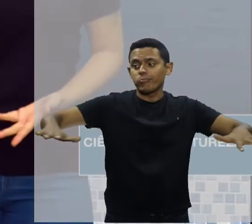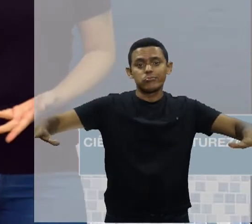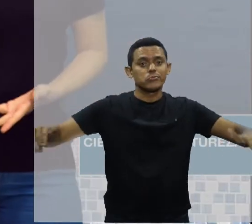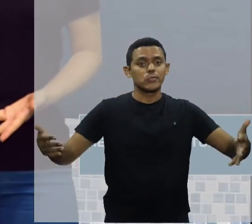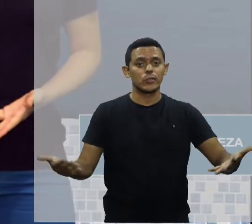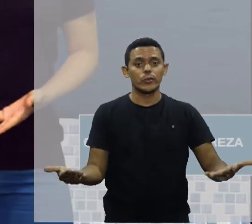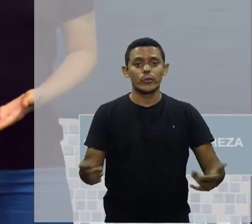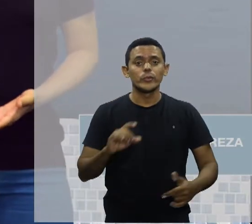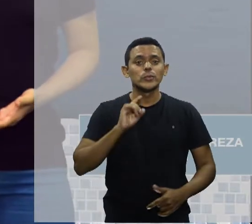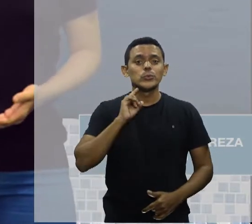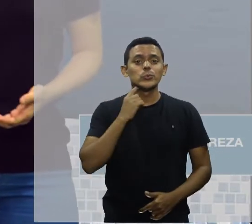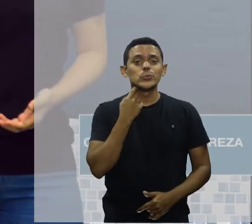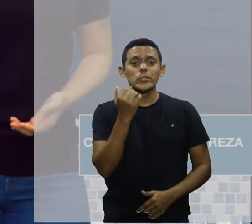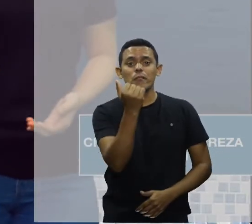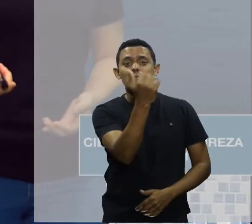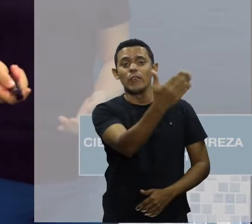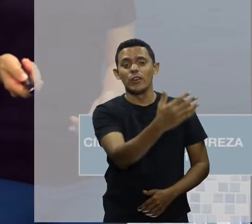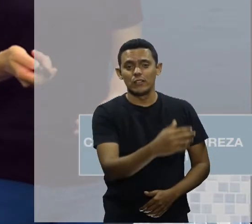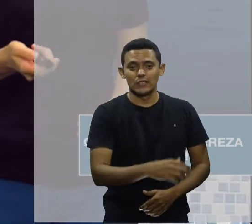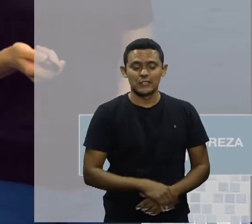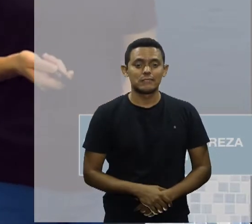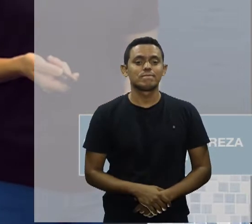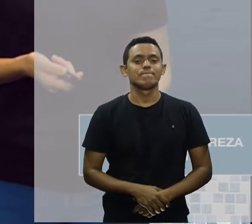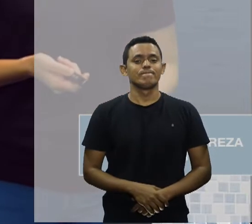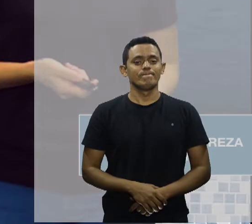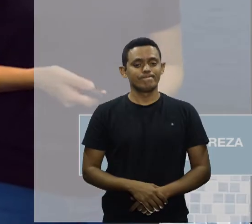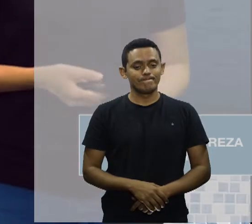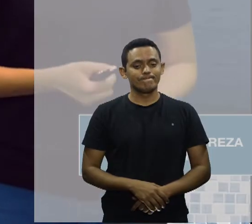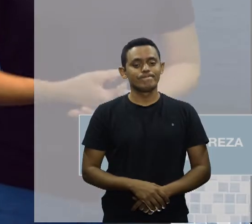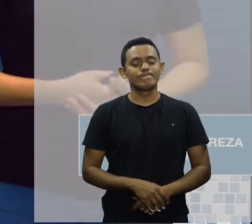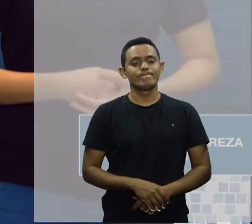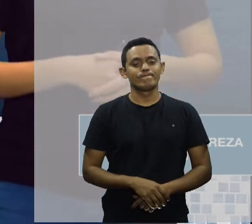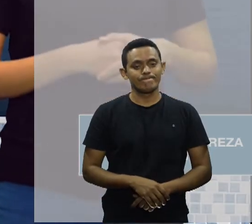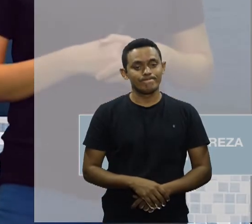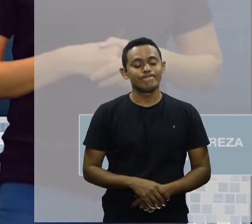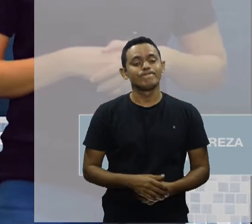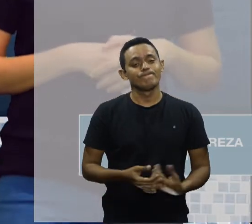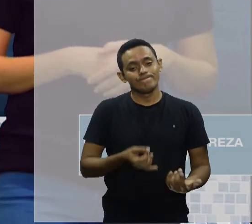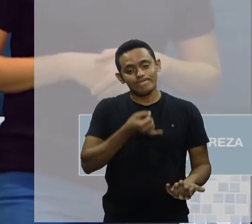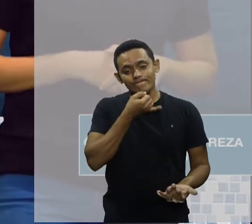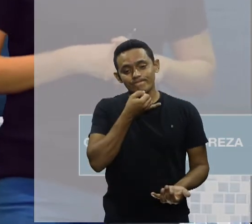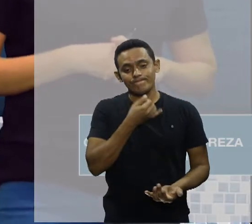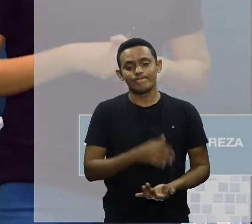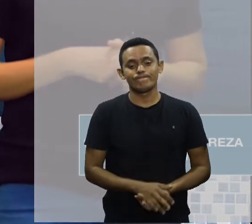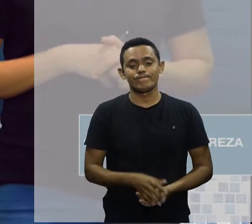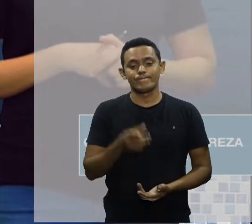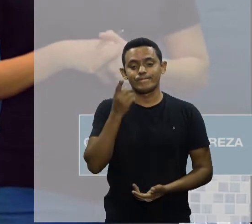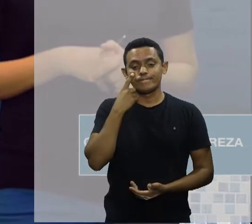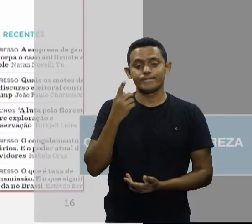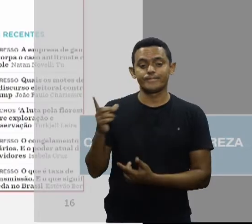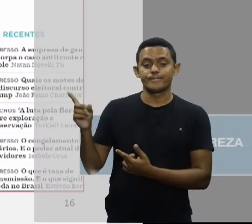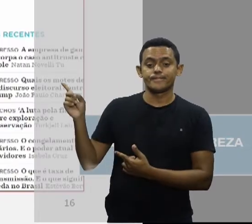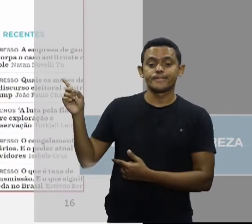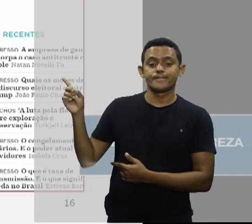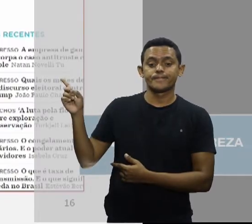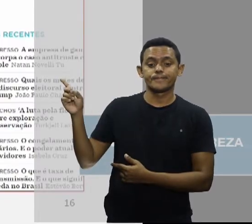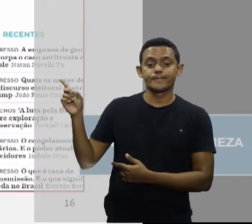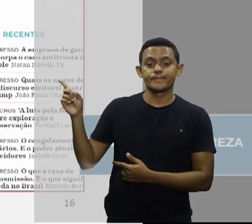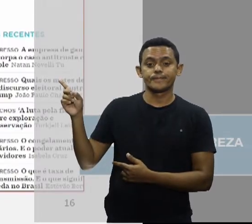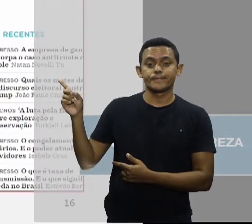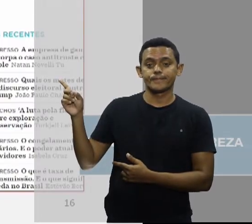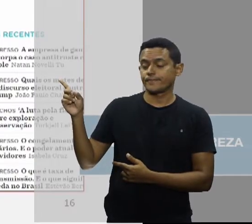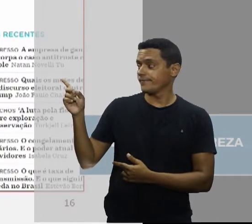no meio ambiente. Em seguida, eu trago uma outra notícia que diz qual o impacto das máscaras descartáveis da natureza,